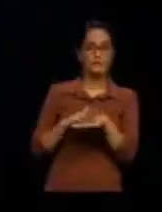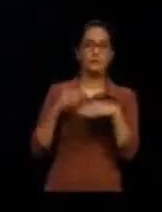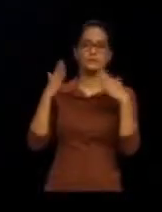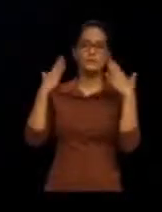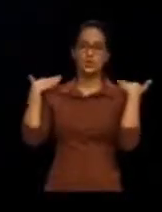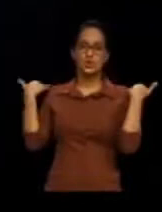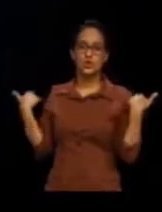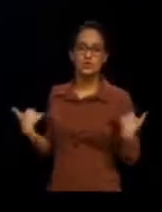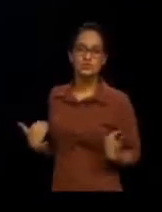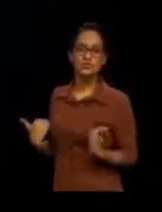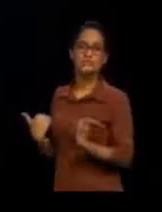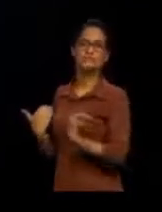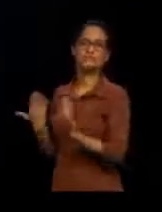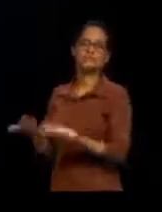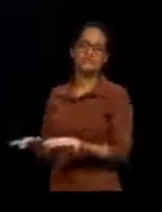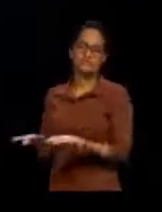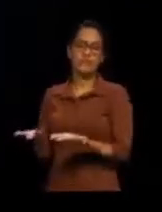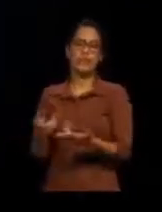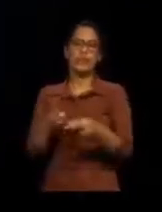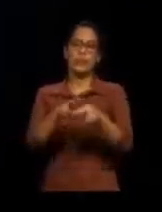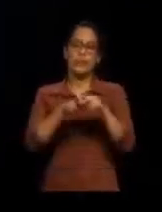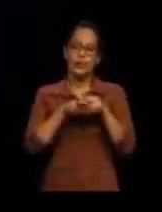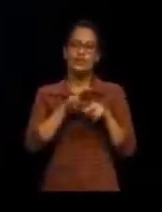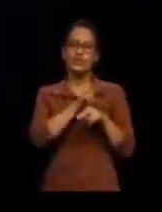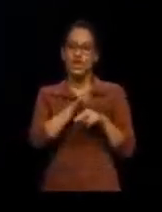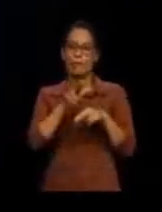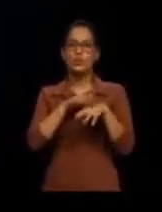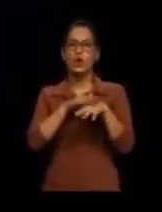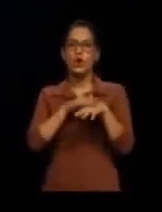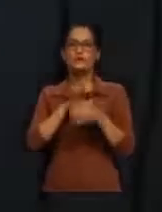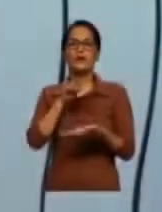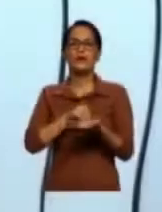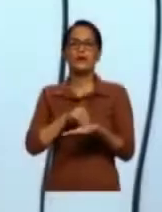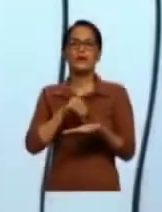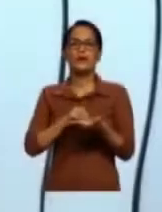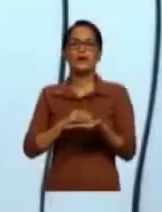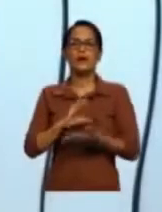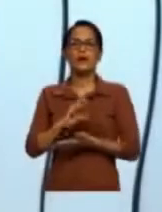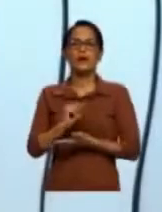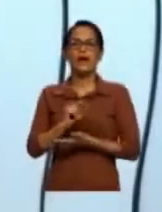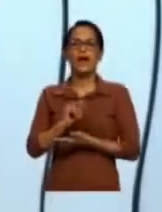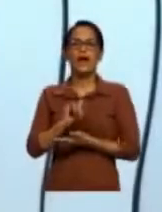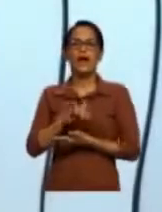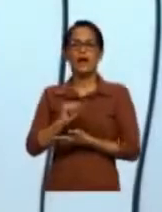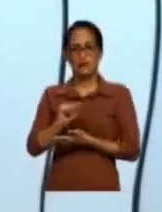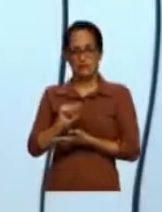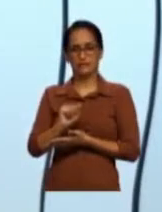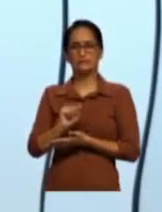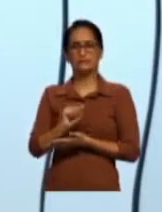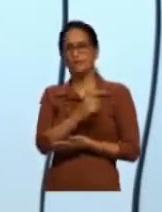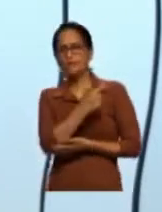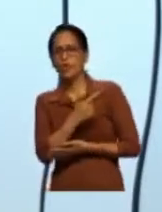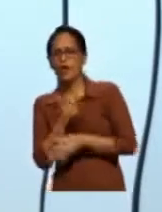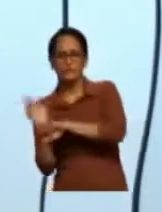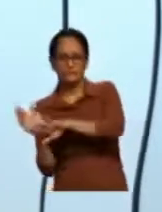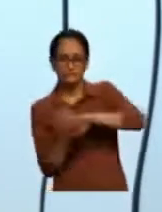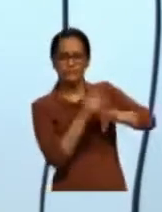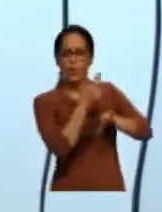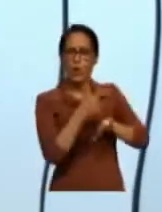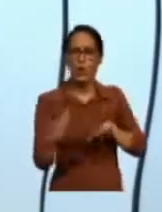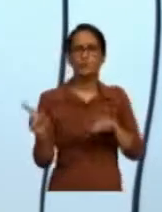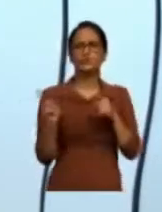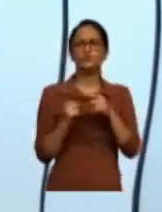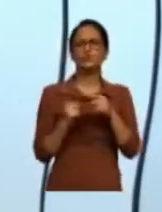vai. Por isso que ela é considerada uma doença carencial. Um outro tipo de doença são